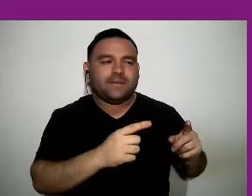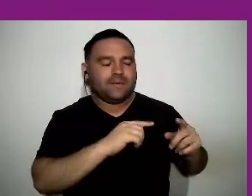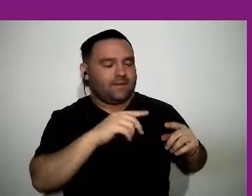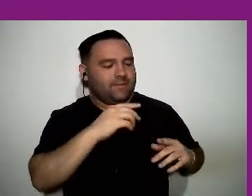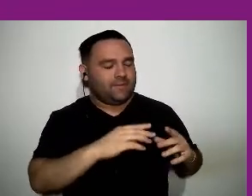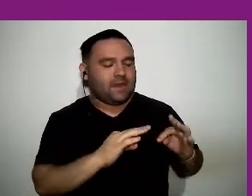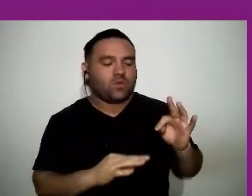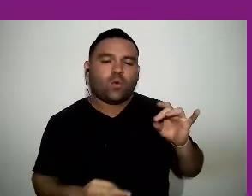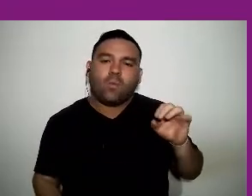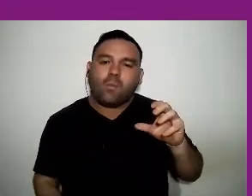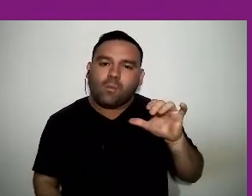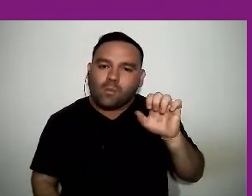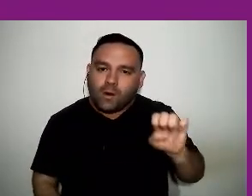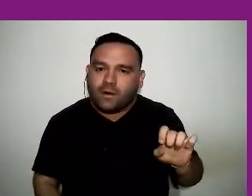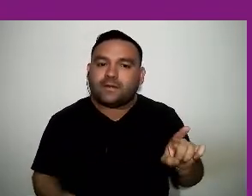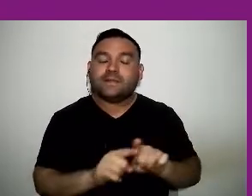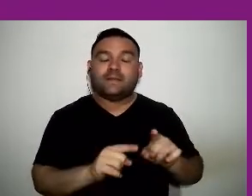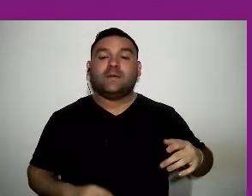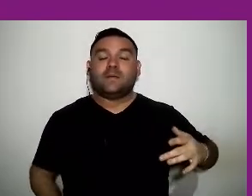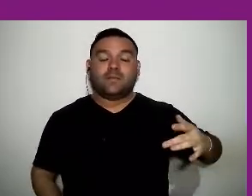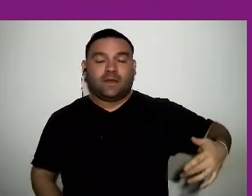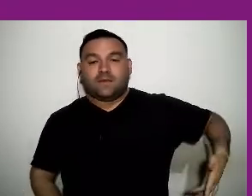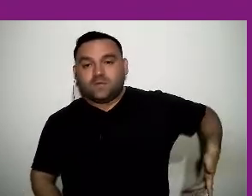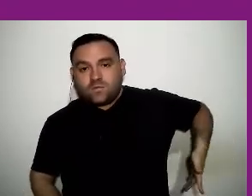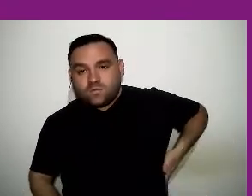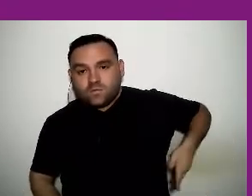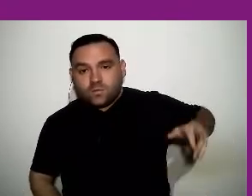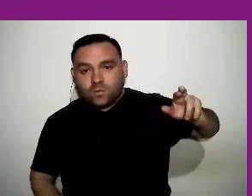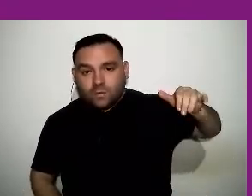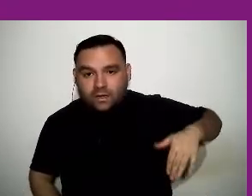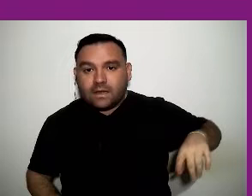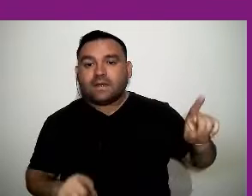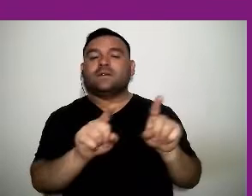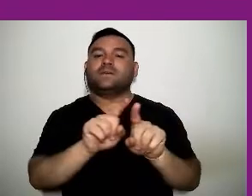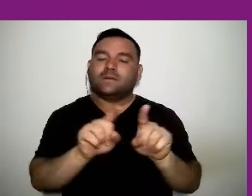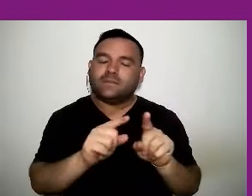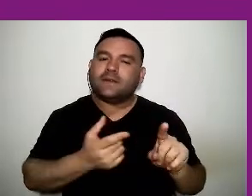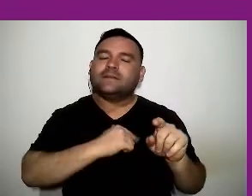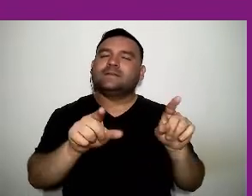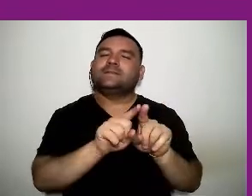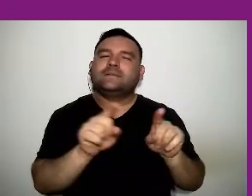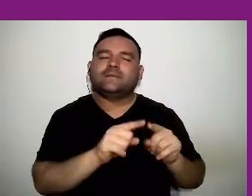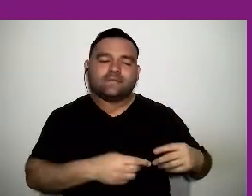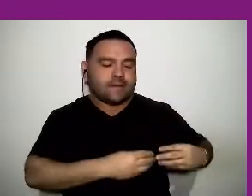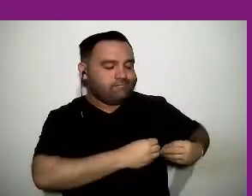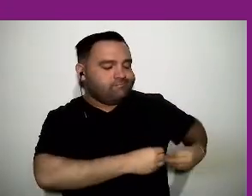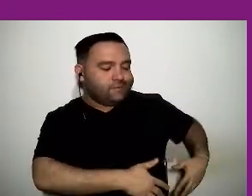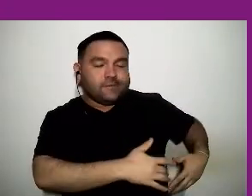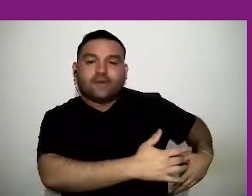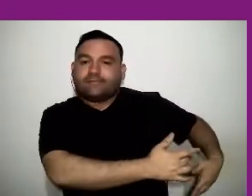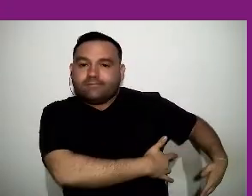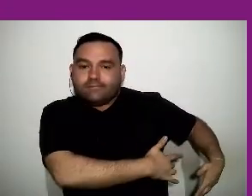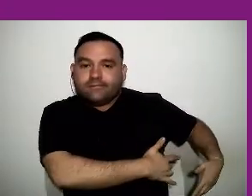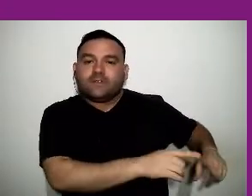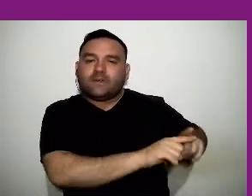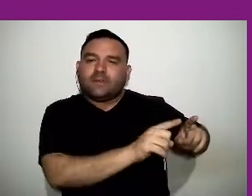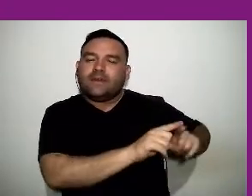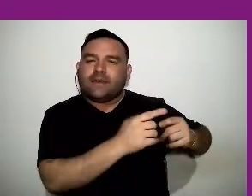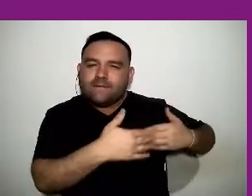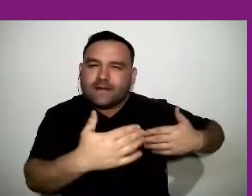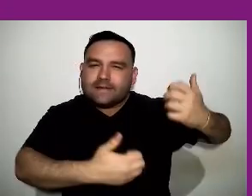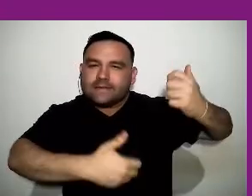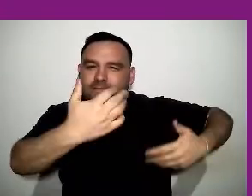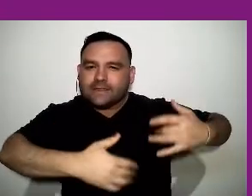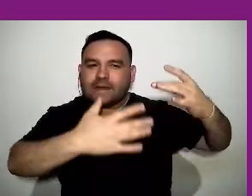troponina, trombose, no rim também, com acometimento, uma falência renal, e nós vamos comentar